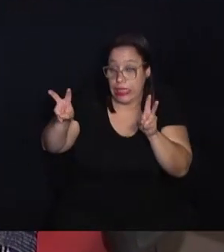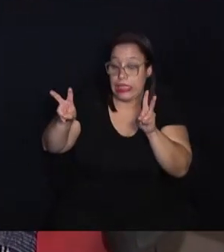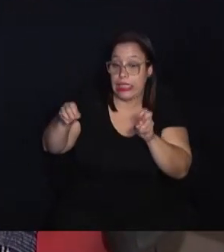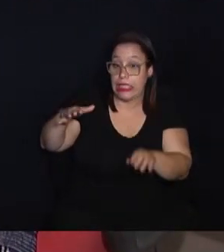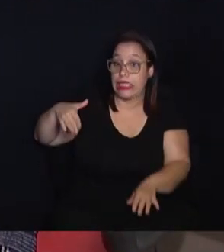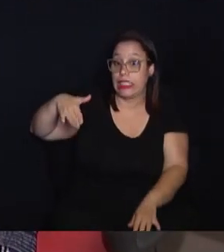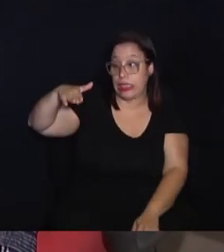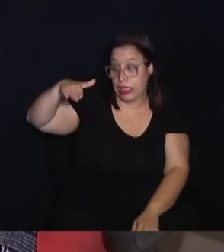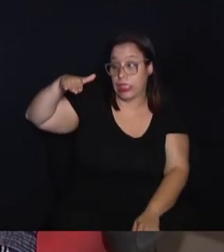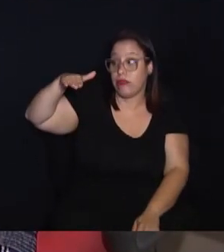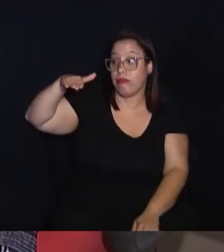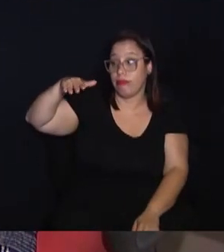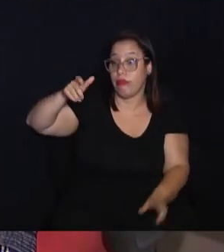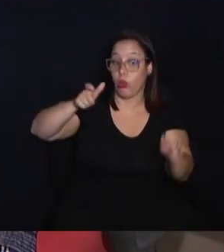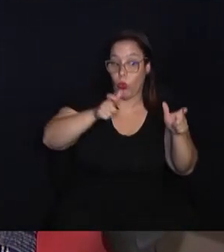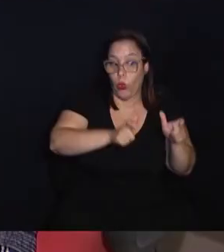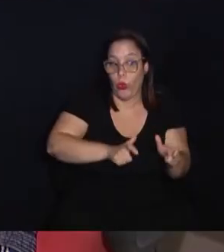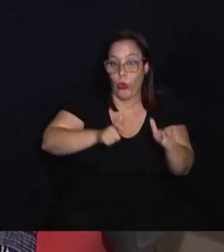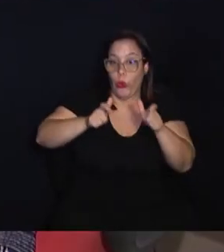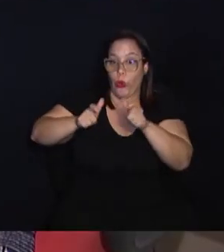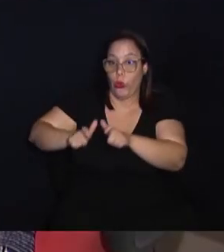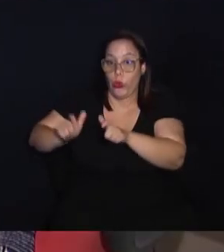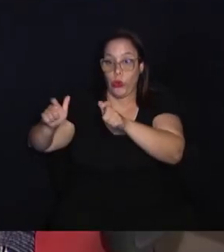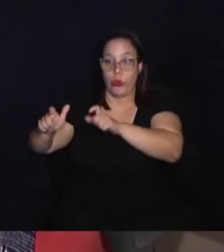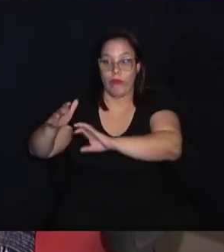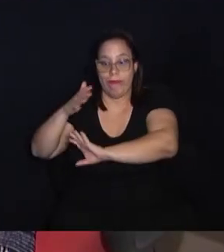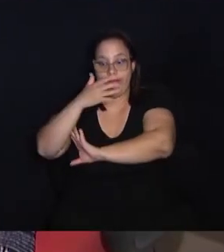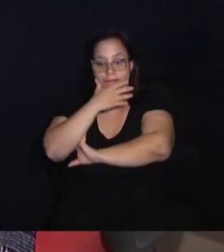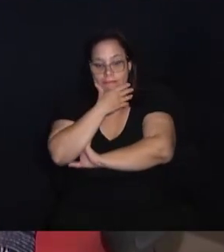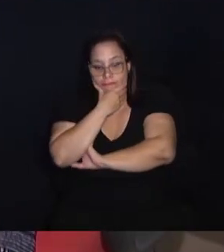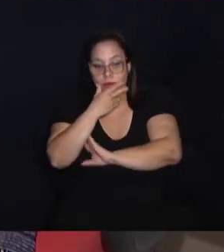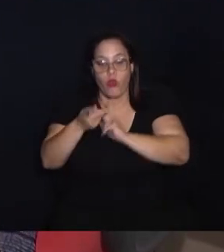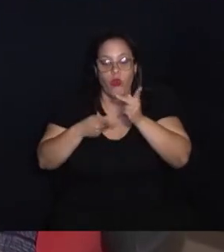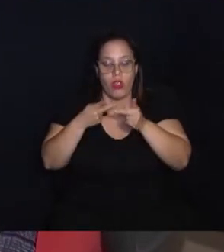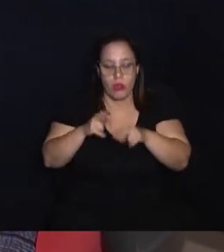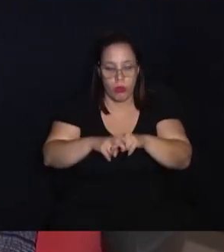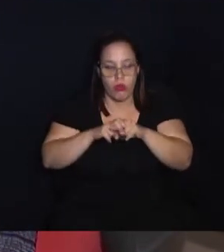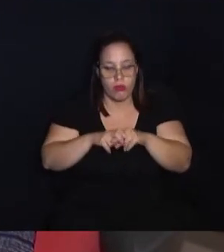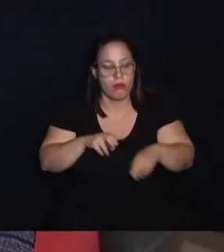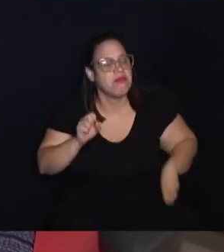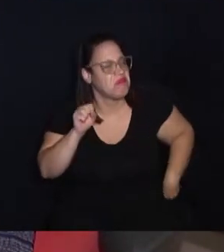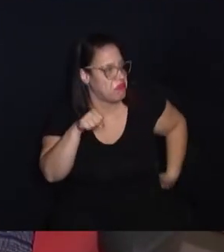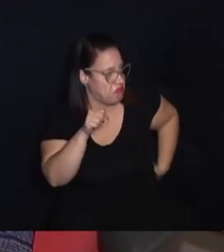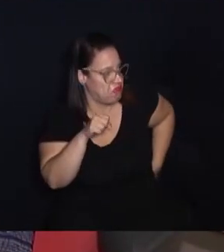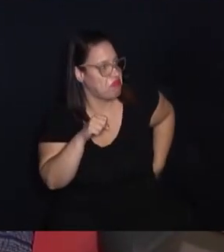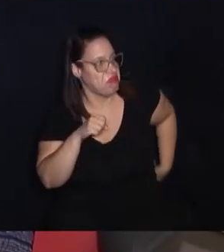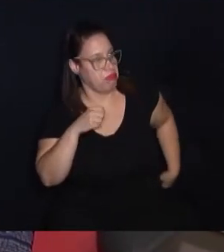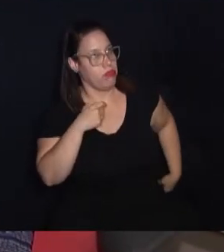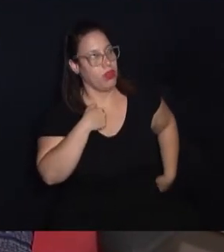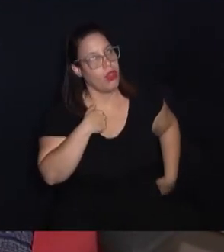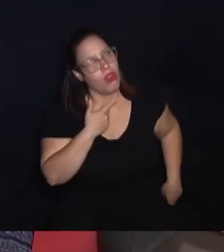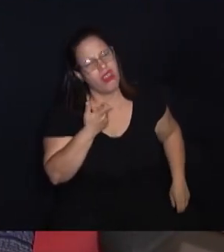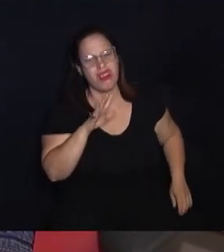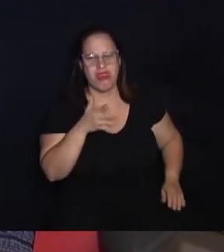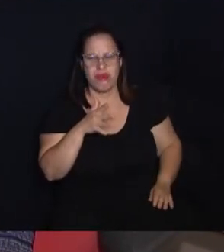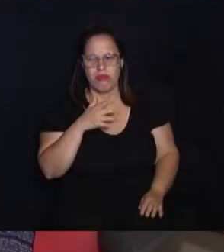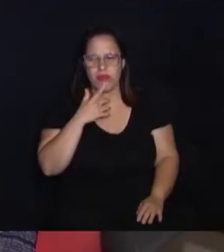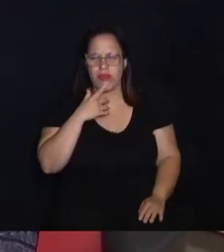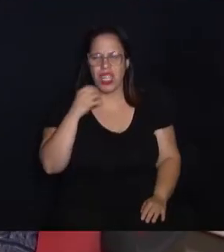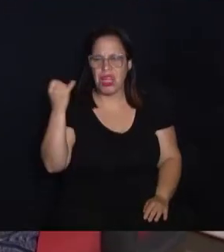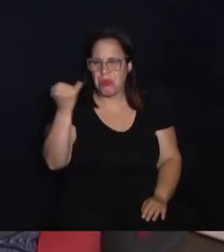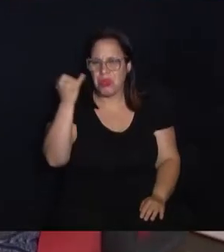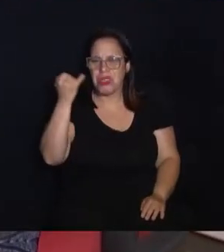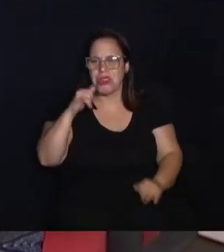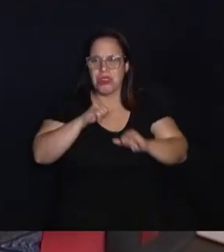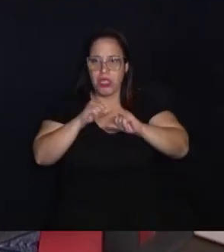vez mais aí espaço, repercussão. Fala um pouquinho sobre isso, por favor. Sem dúvida, sem dúvida. Eu acho que é importante dizer